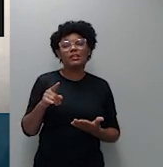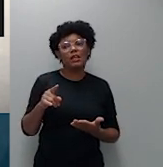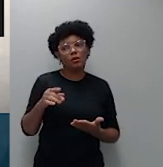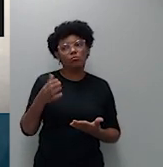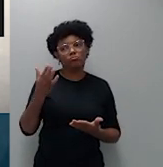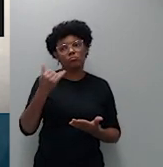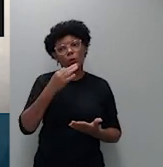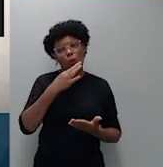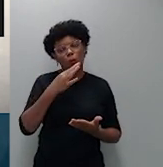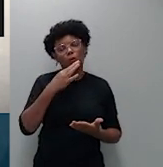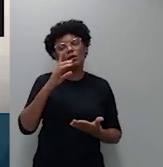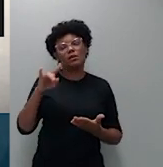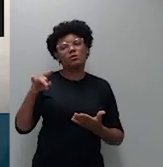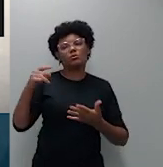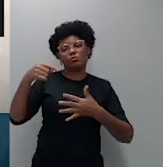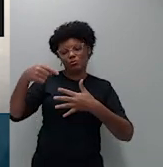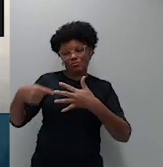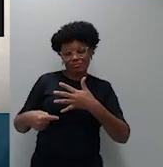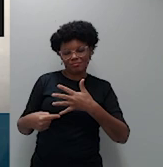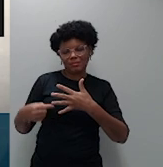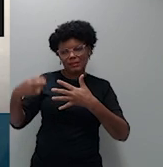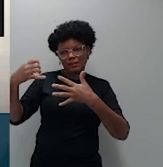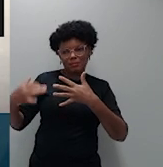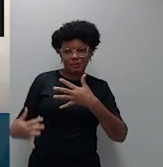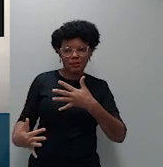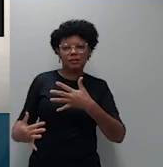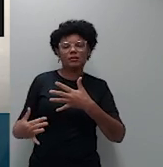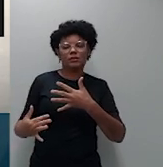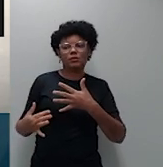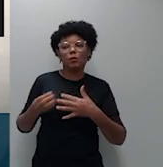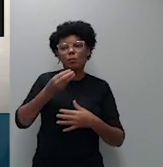ponderações sempre muito oportuna